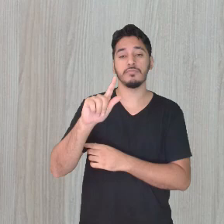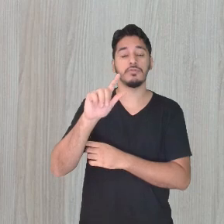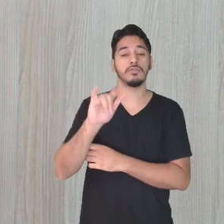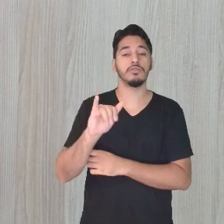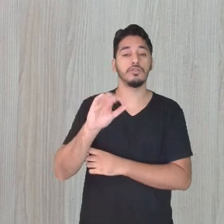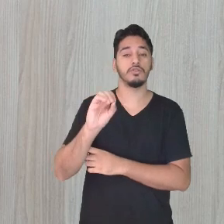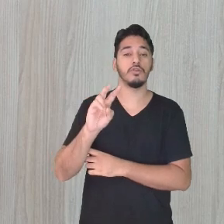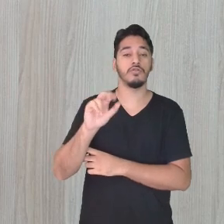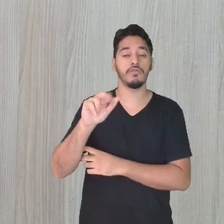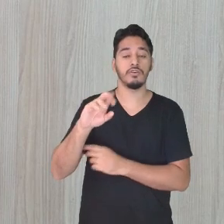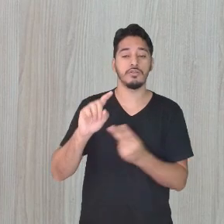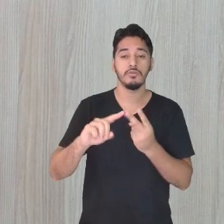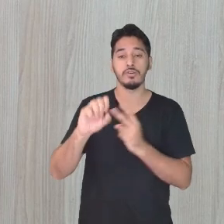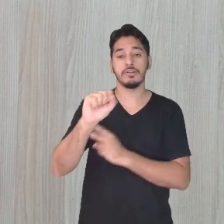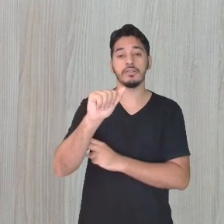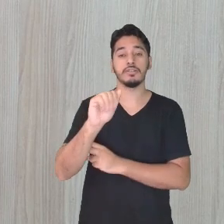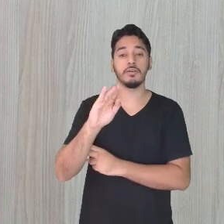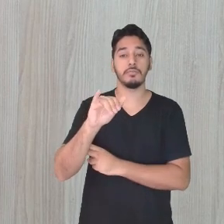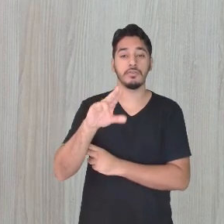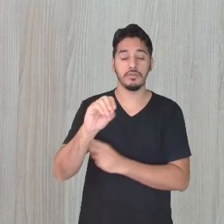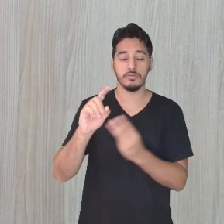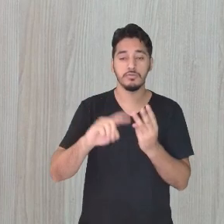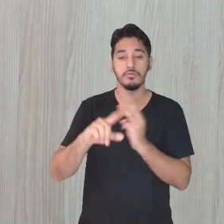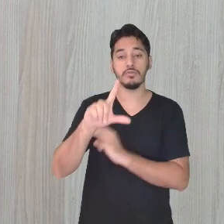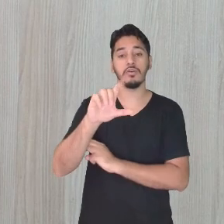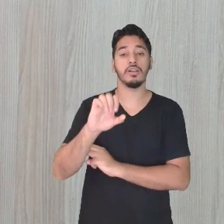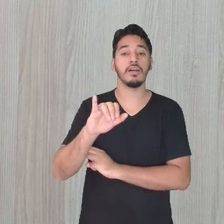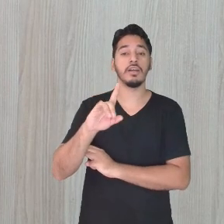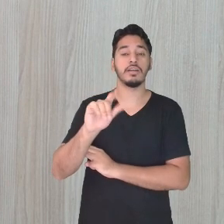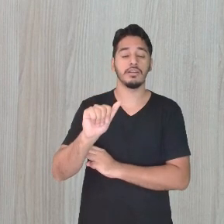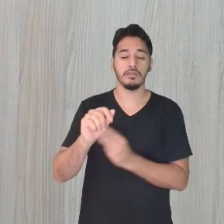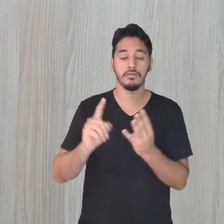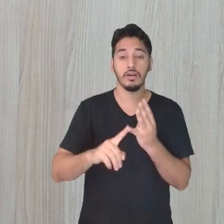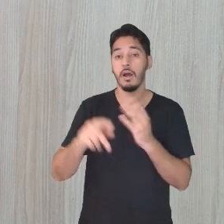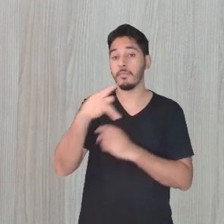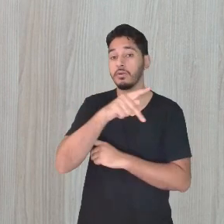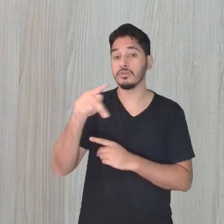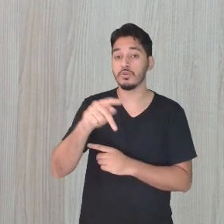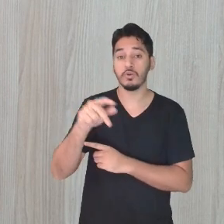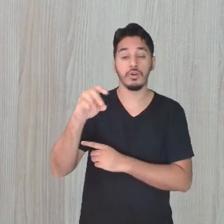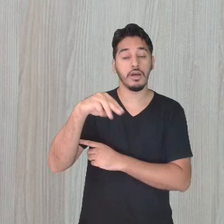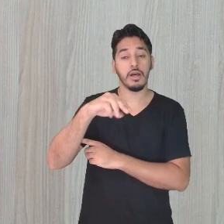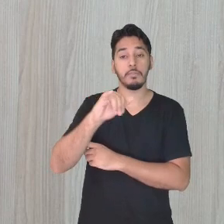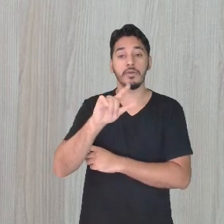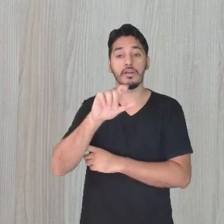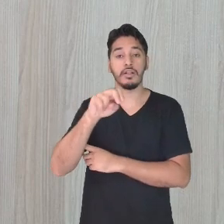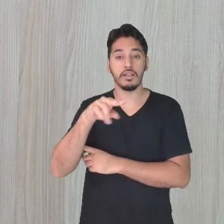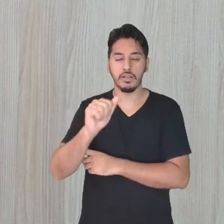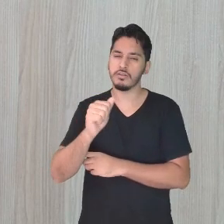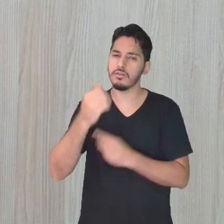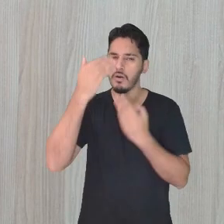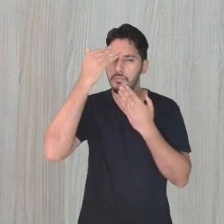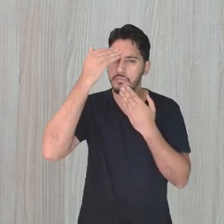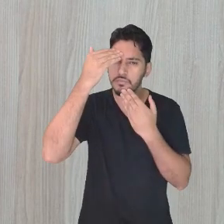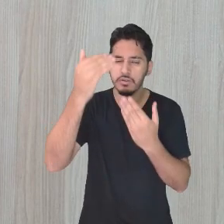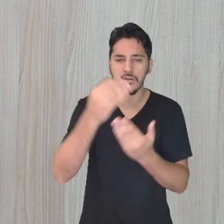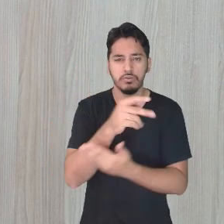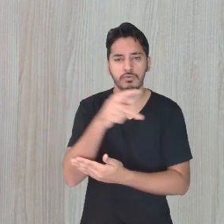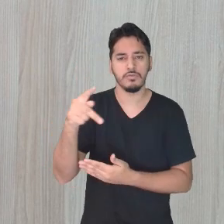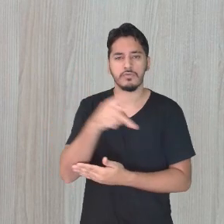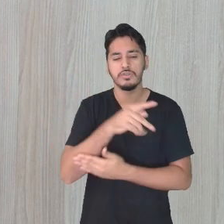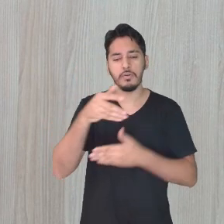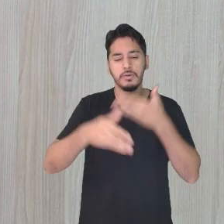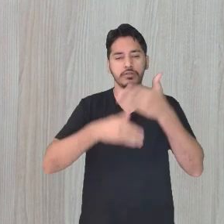Giovana, Sabino, Leia, Lídia, temos a professora Milena também, agradecer a sua participação também, professora, a participação